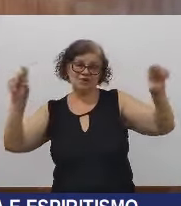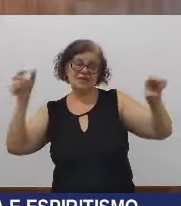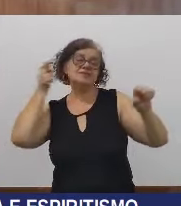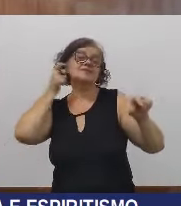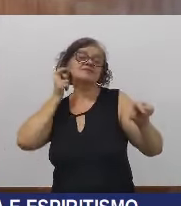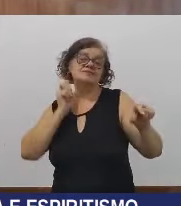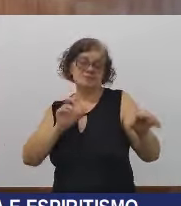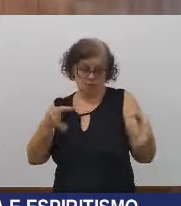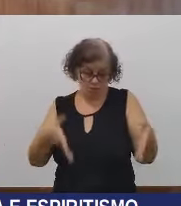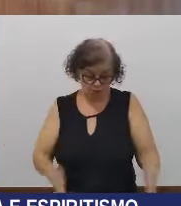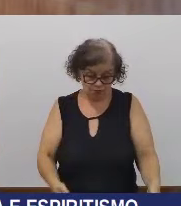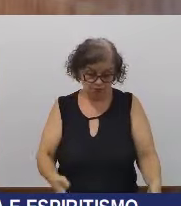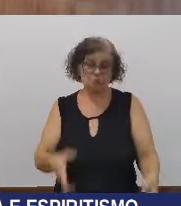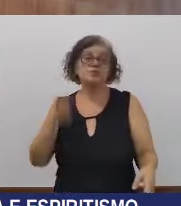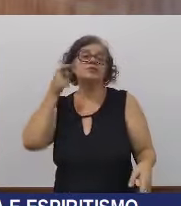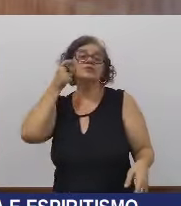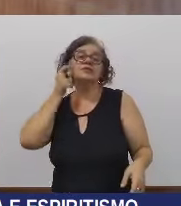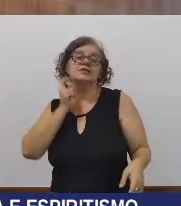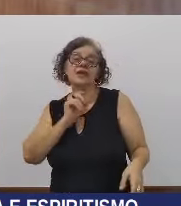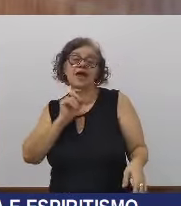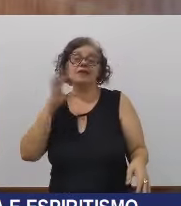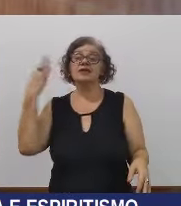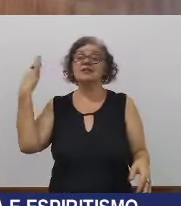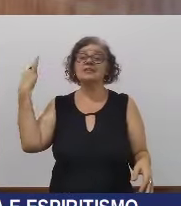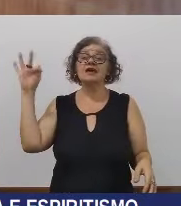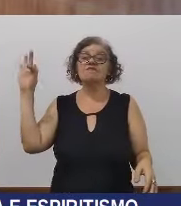túmulo de Kardec, na França.